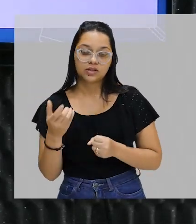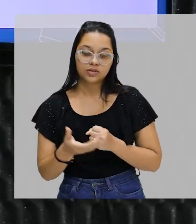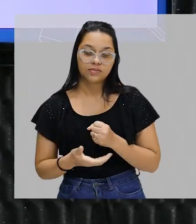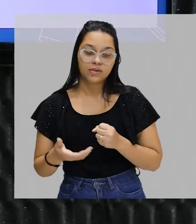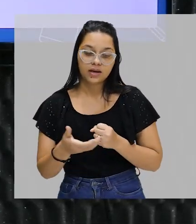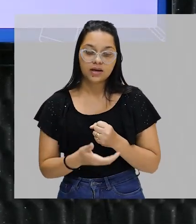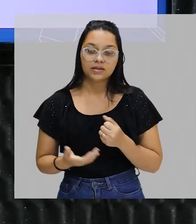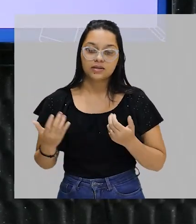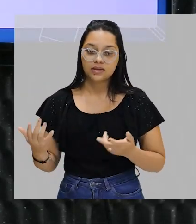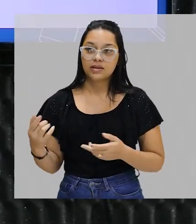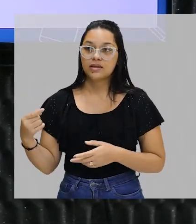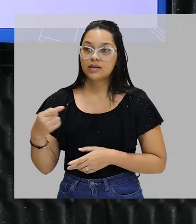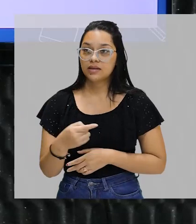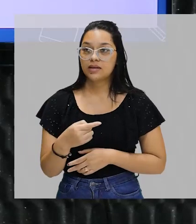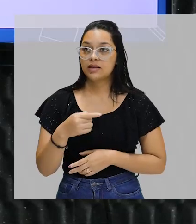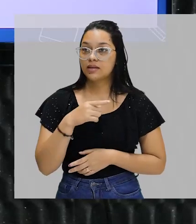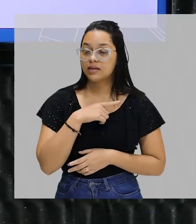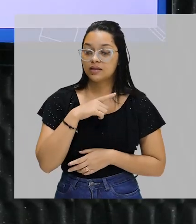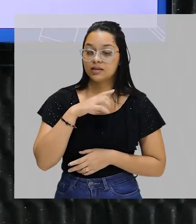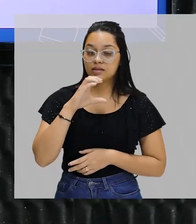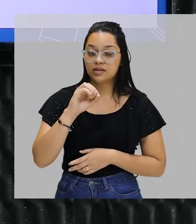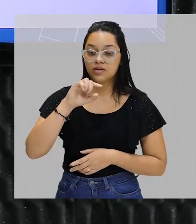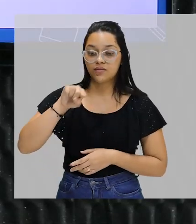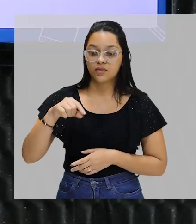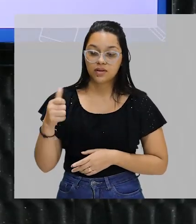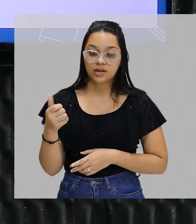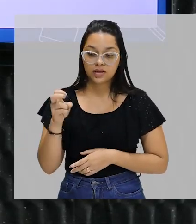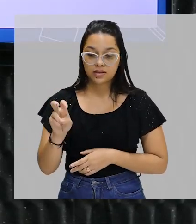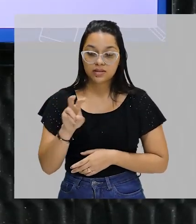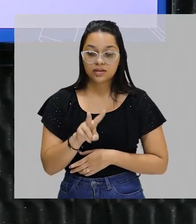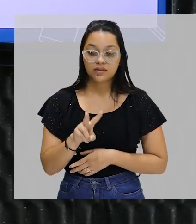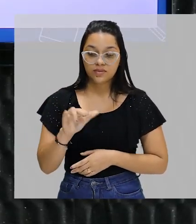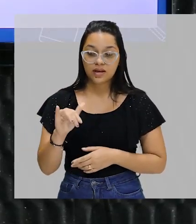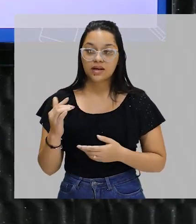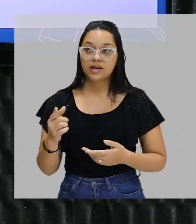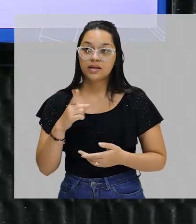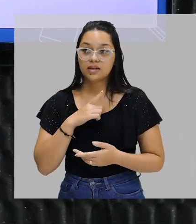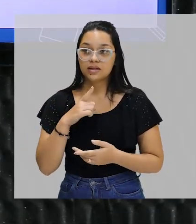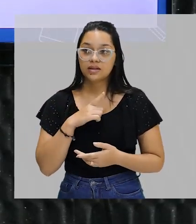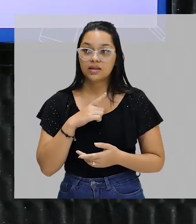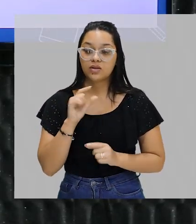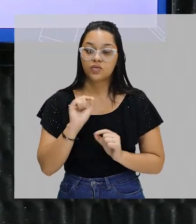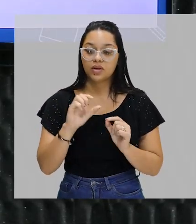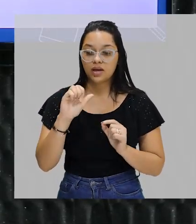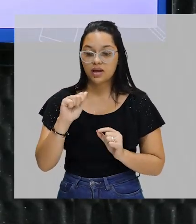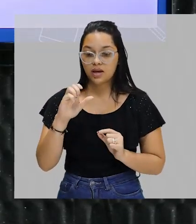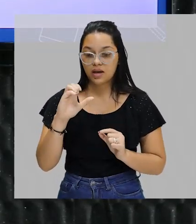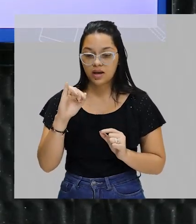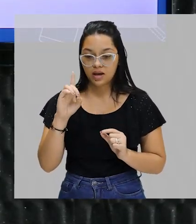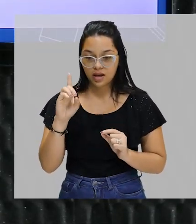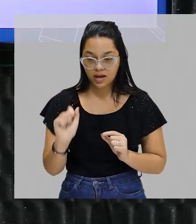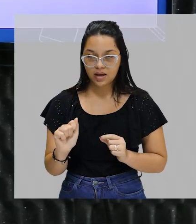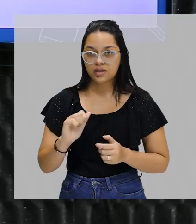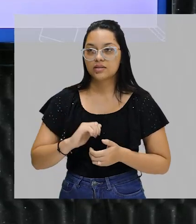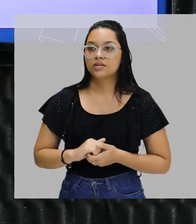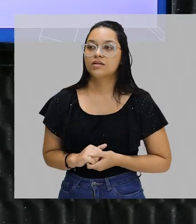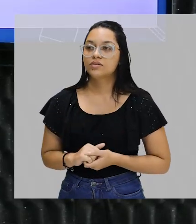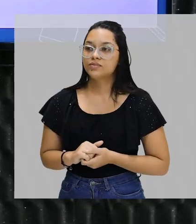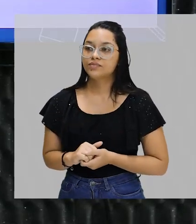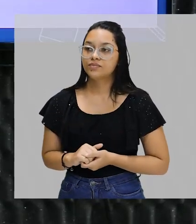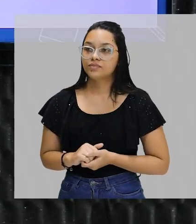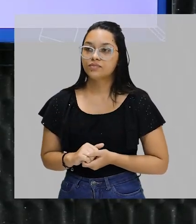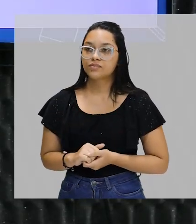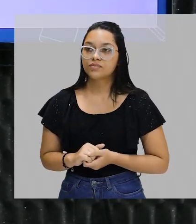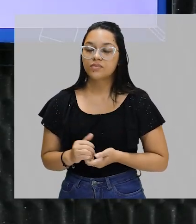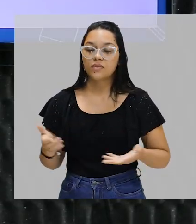base naquela concentração de 0,15 que vai neutralizar a solução ácida. Show de bola?